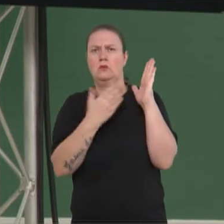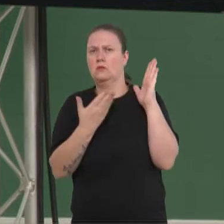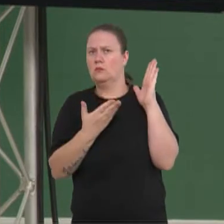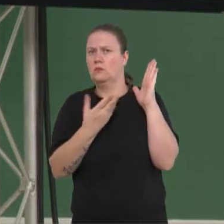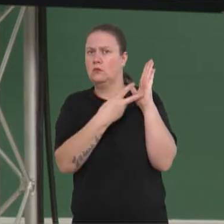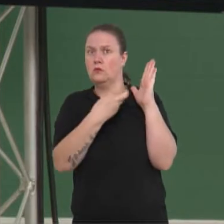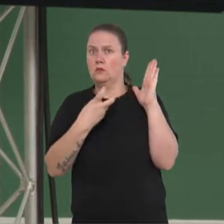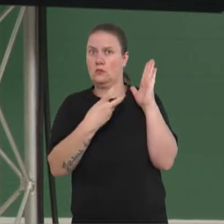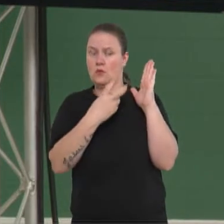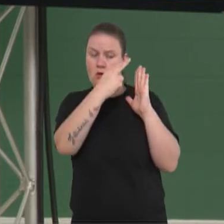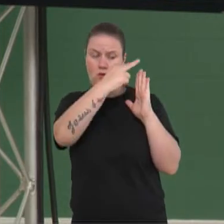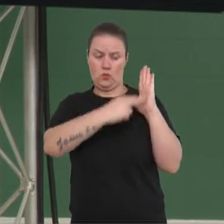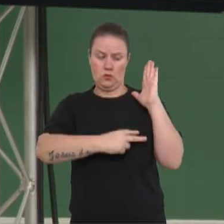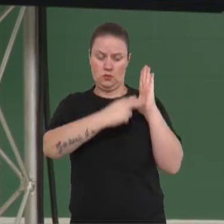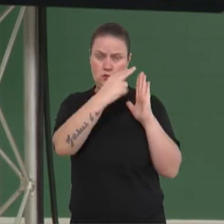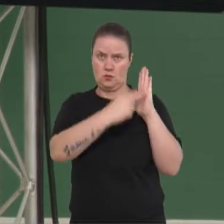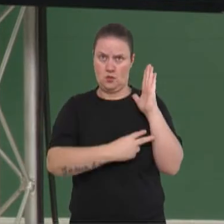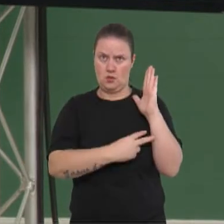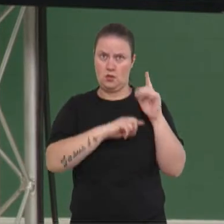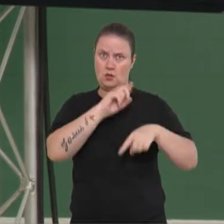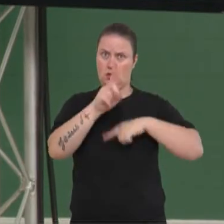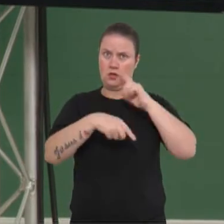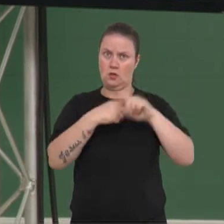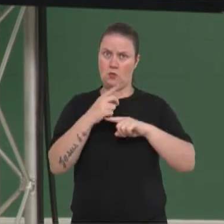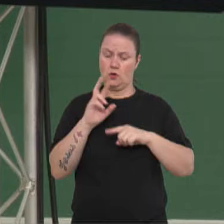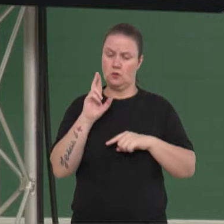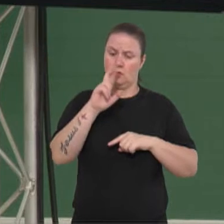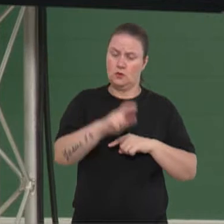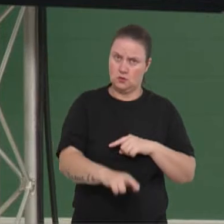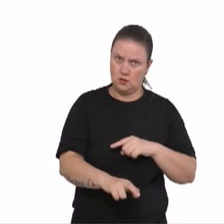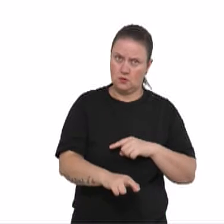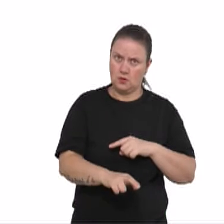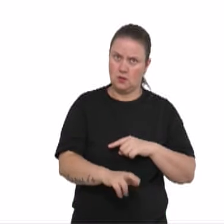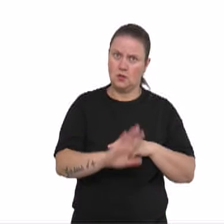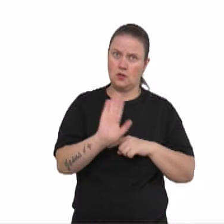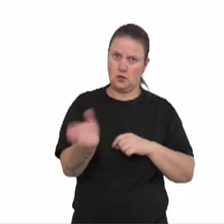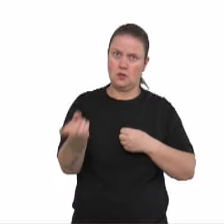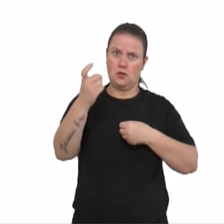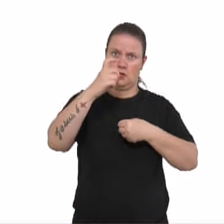Você vai fazer a leitura e responder a esta questão também.